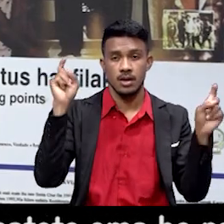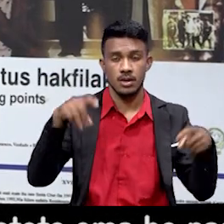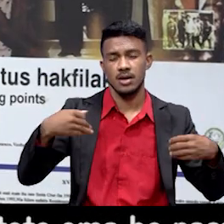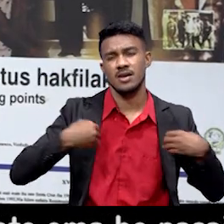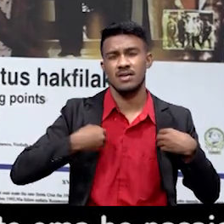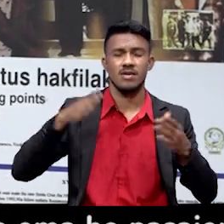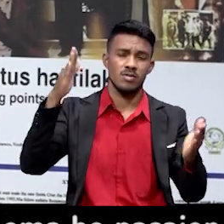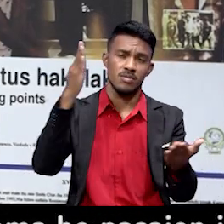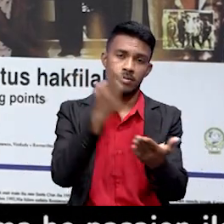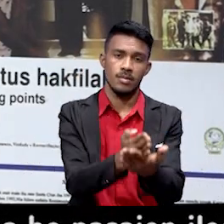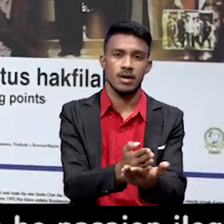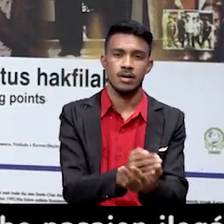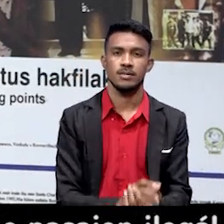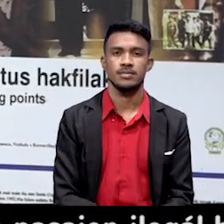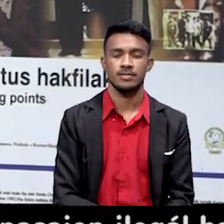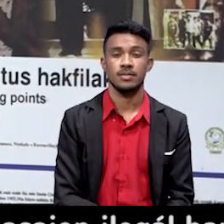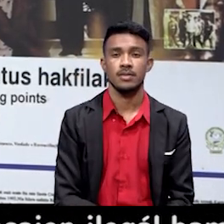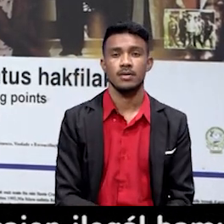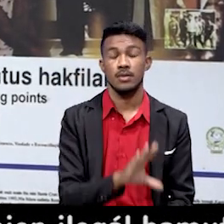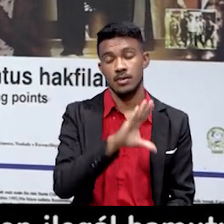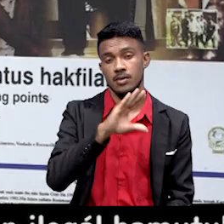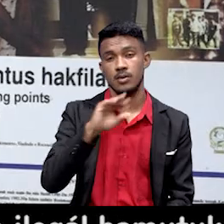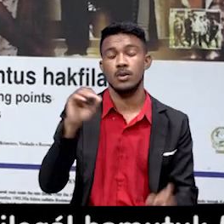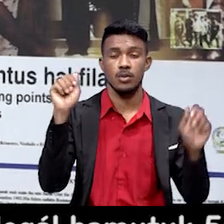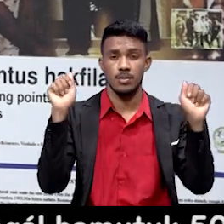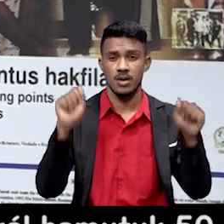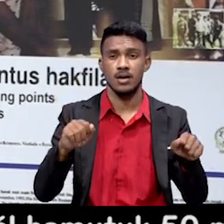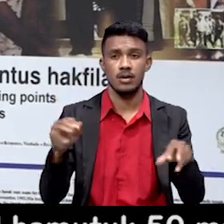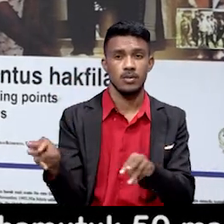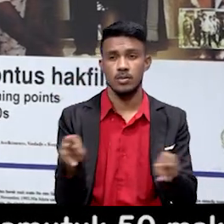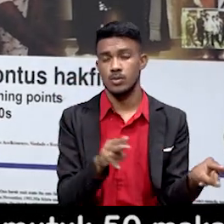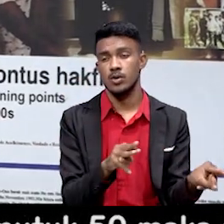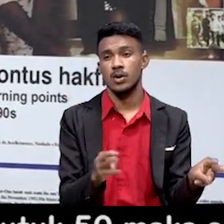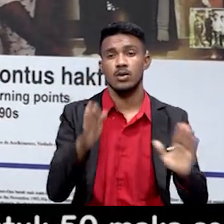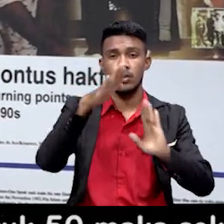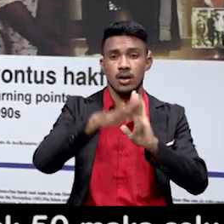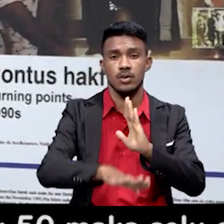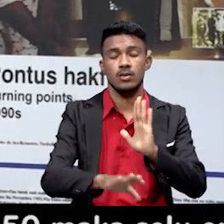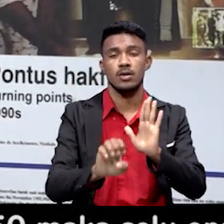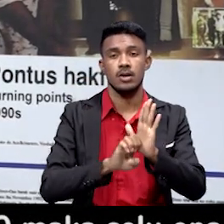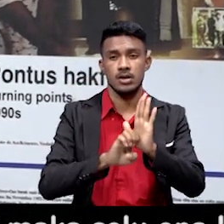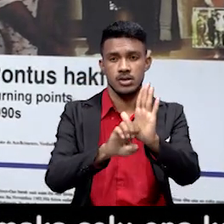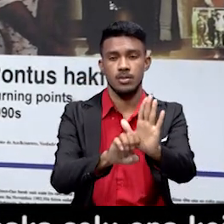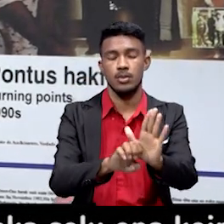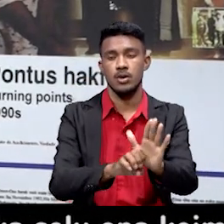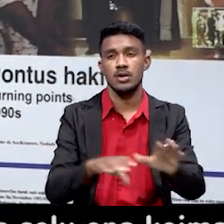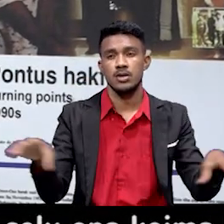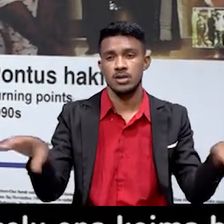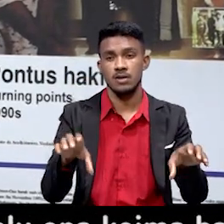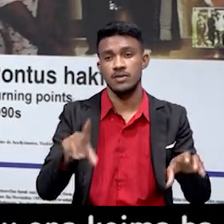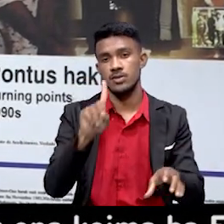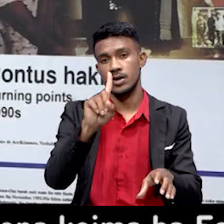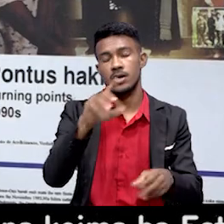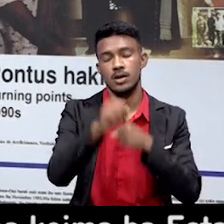ida. E a Bele Revê, para Ratum, por exemplo, só hoje é mandato ida de